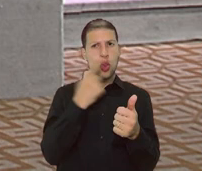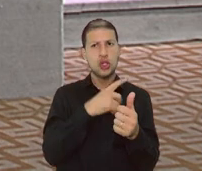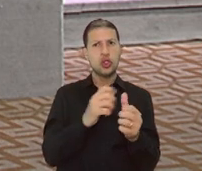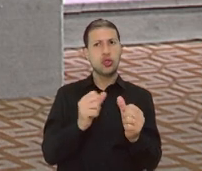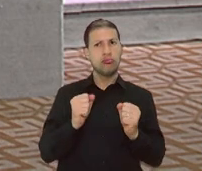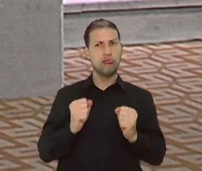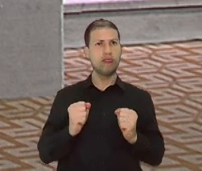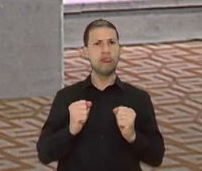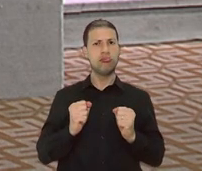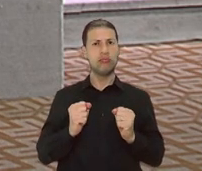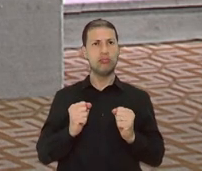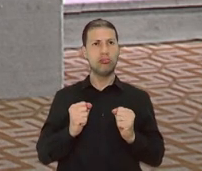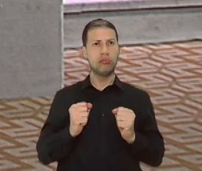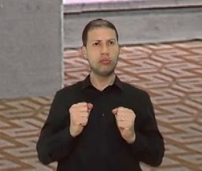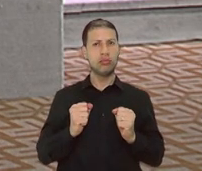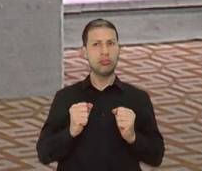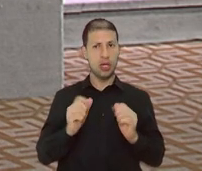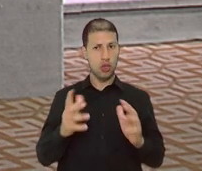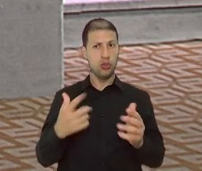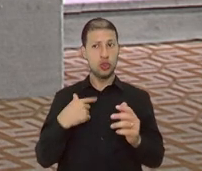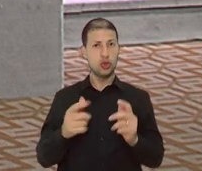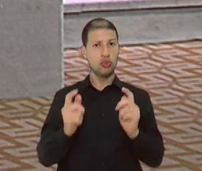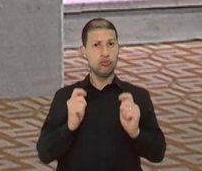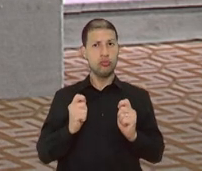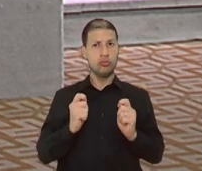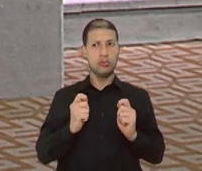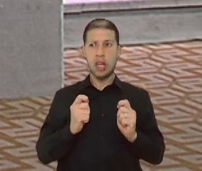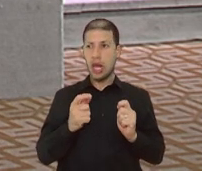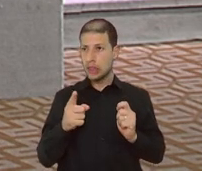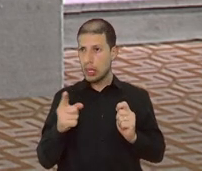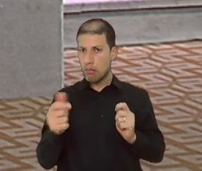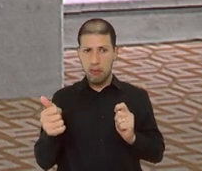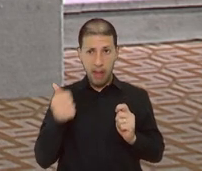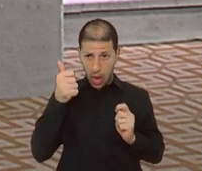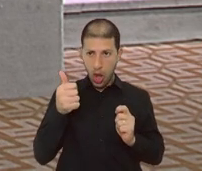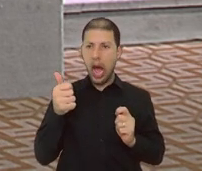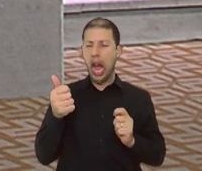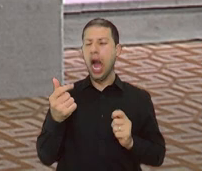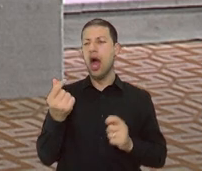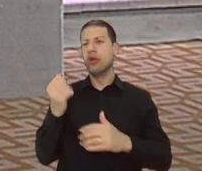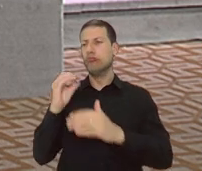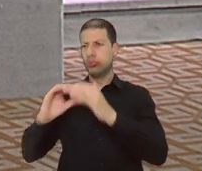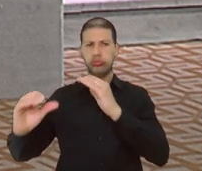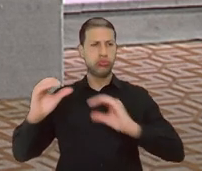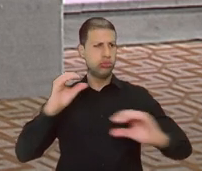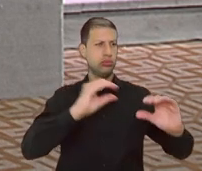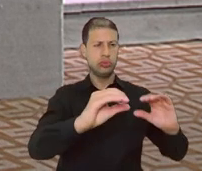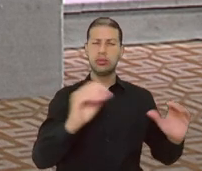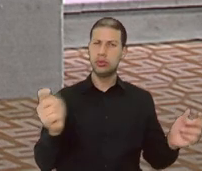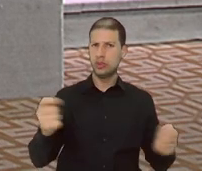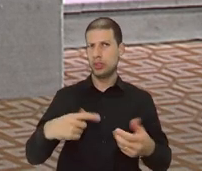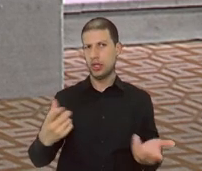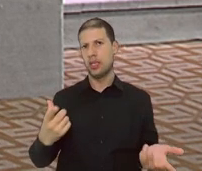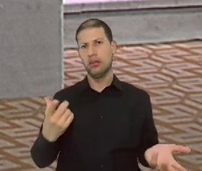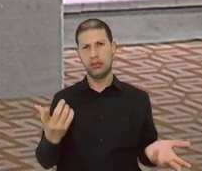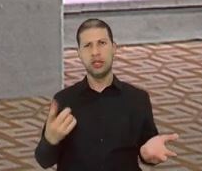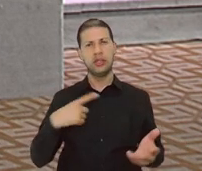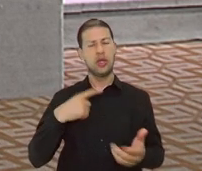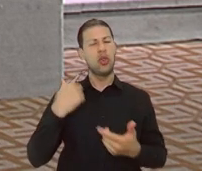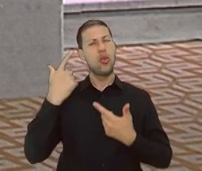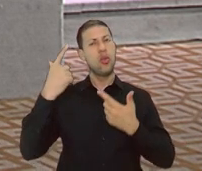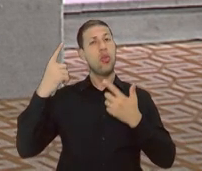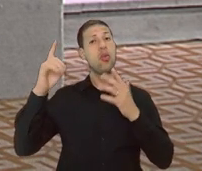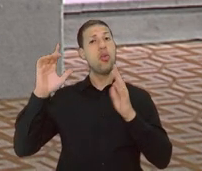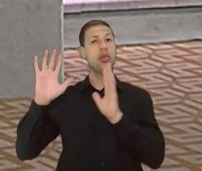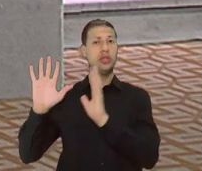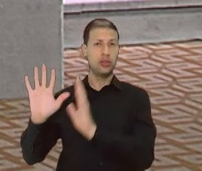tiver uma leitura melhor aí eu vou para mercado Então isso é um é um outro uma outra coisa que a